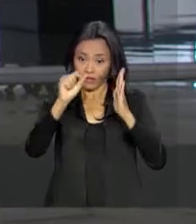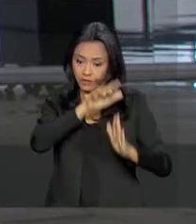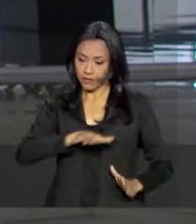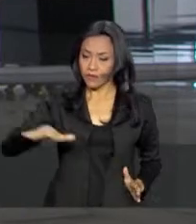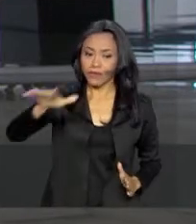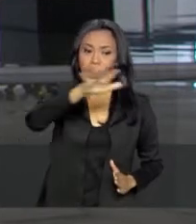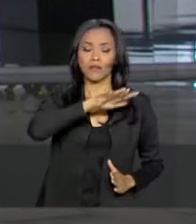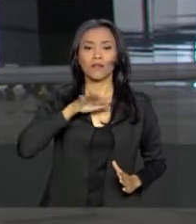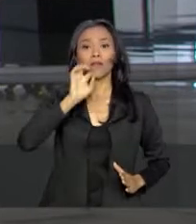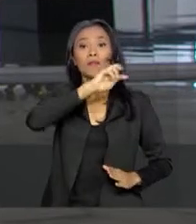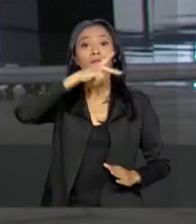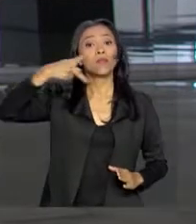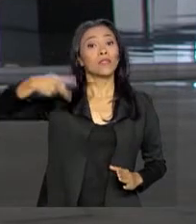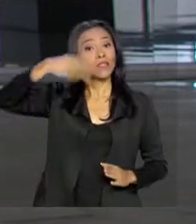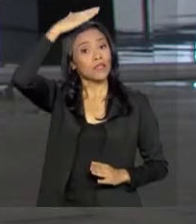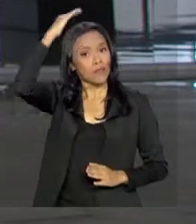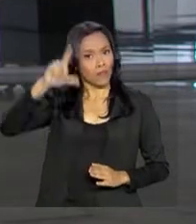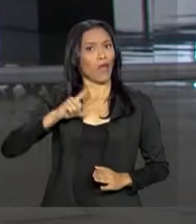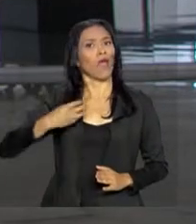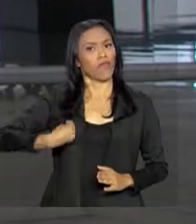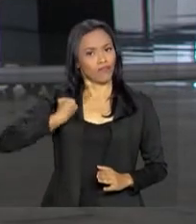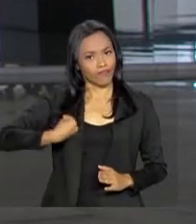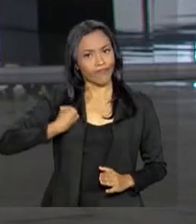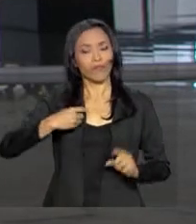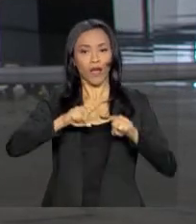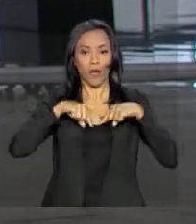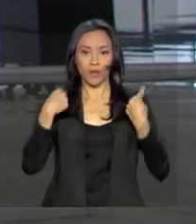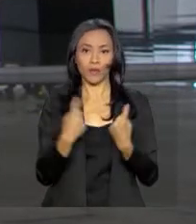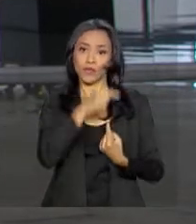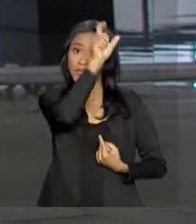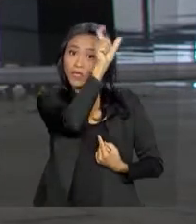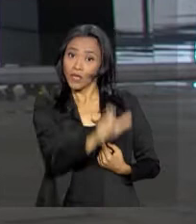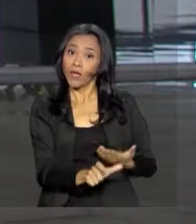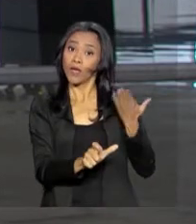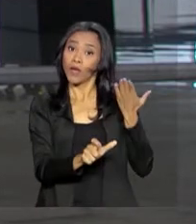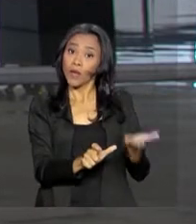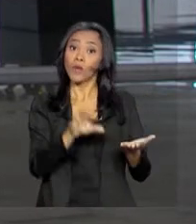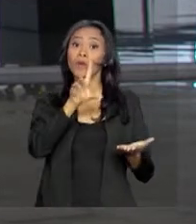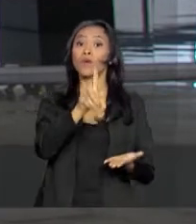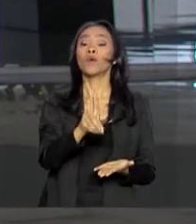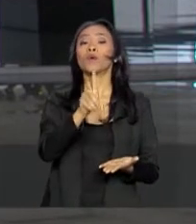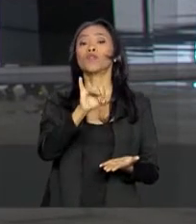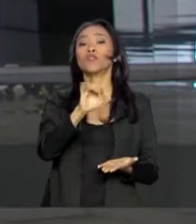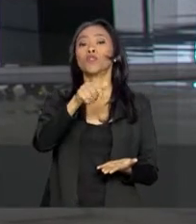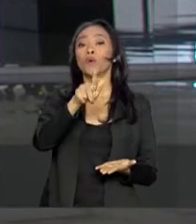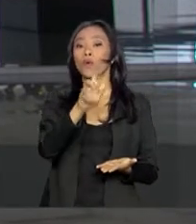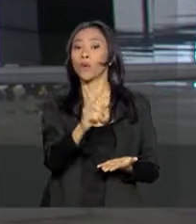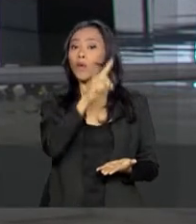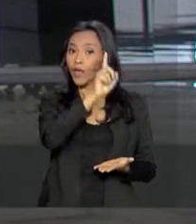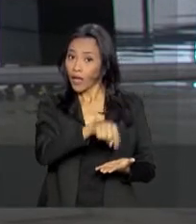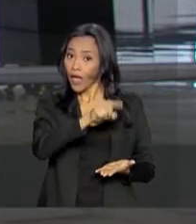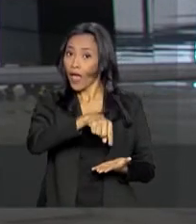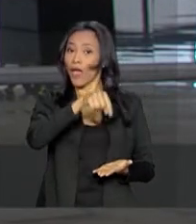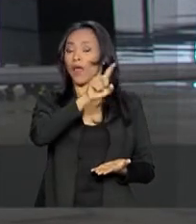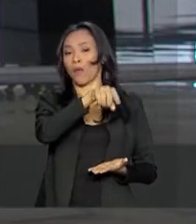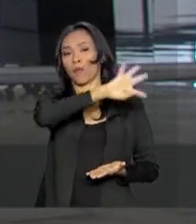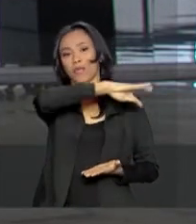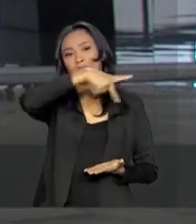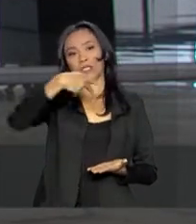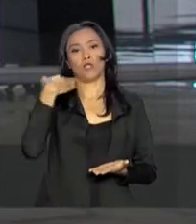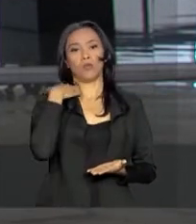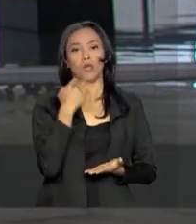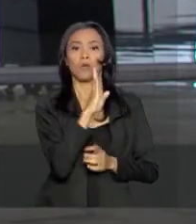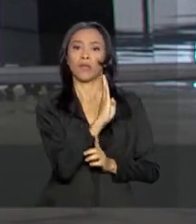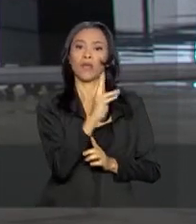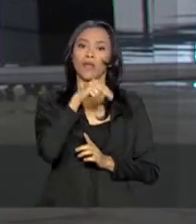presidente michel temer se reúne com diogo oliveira presidente do banco nacional de desenvolvimento econômico e social bnds para